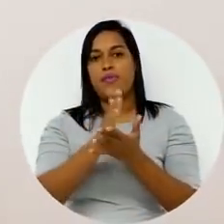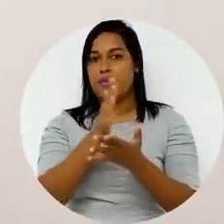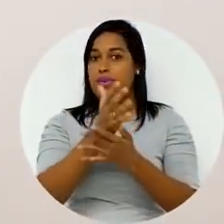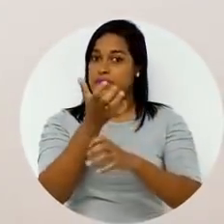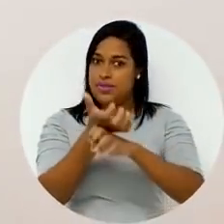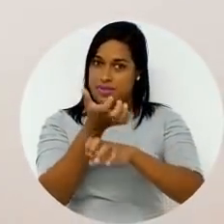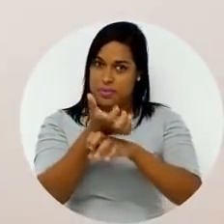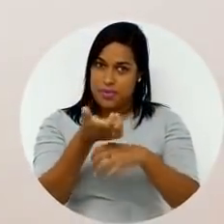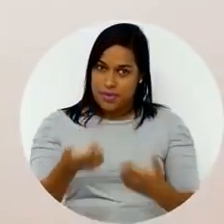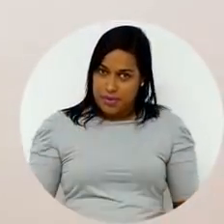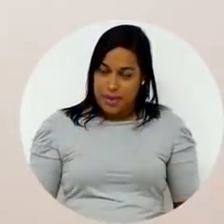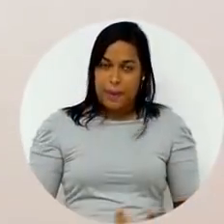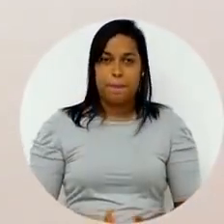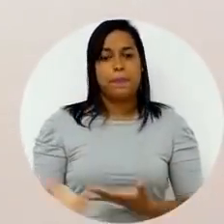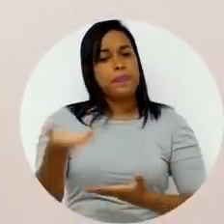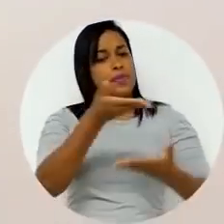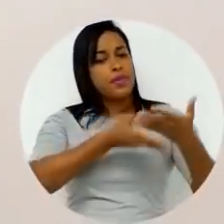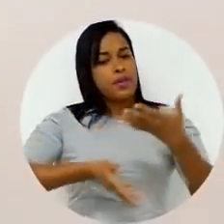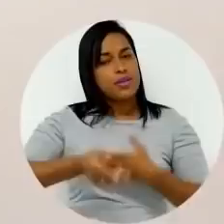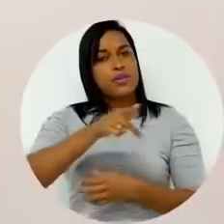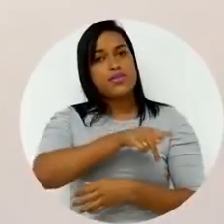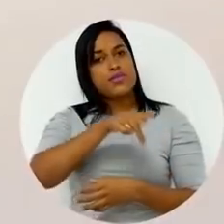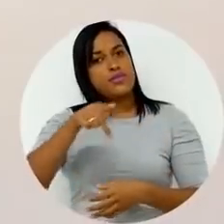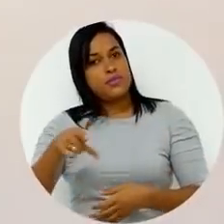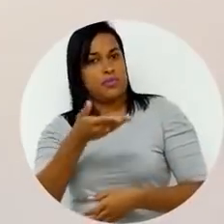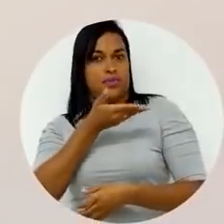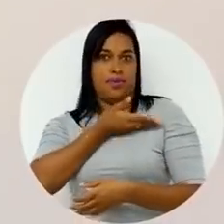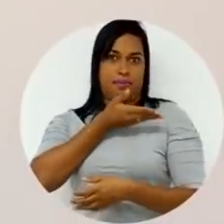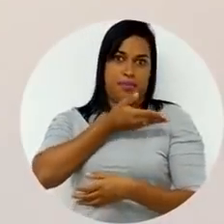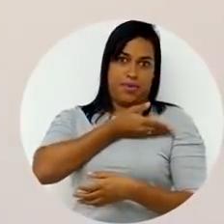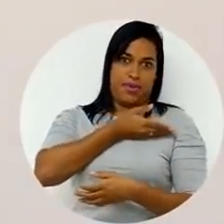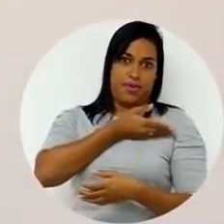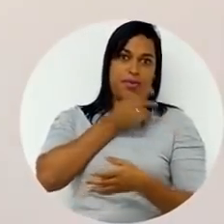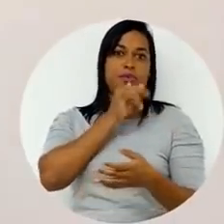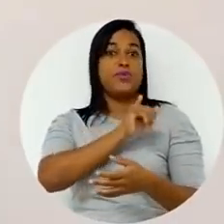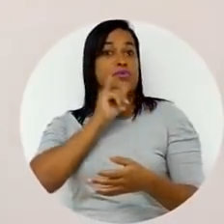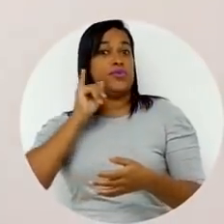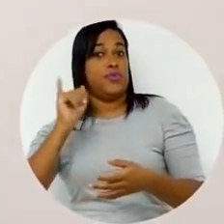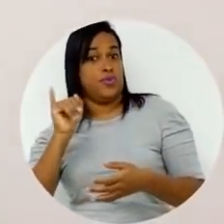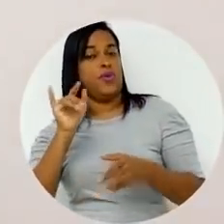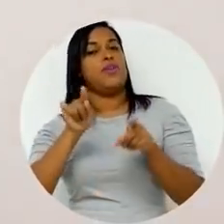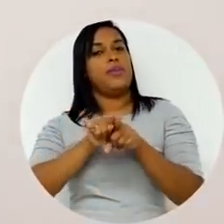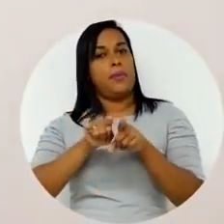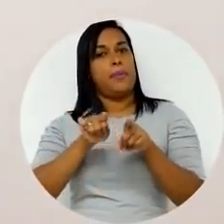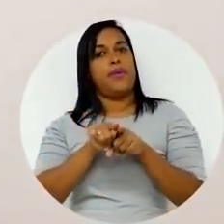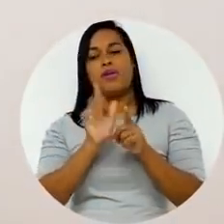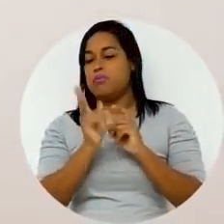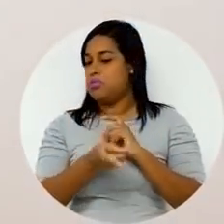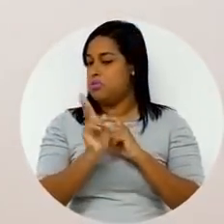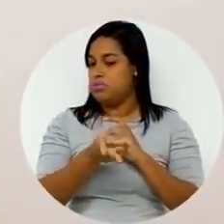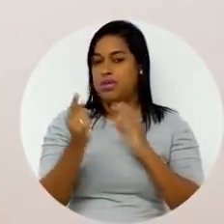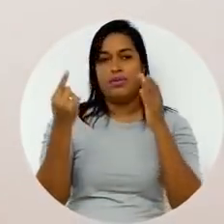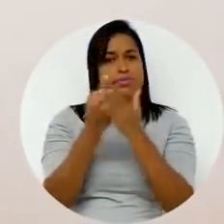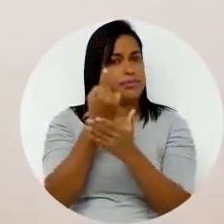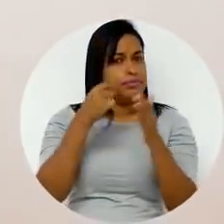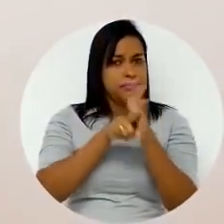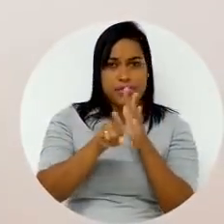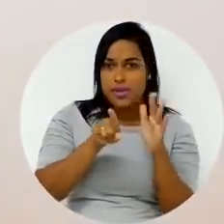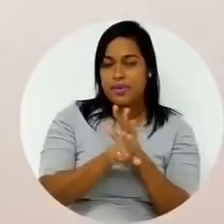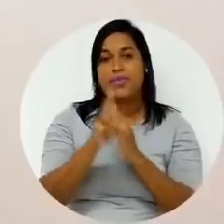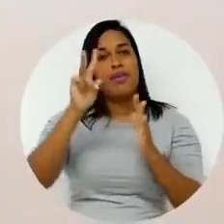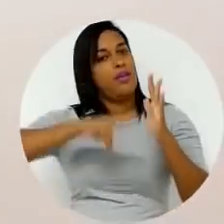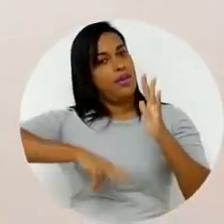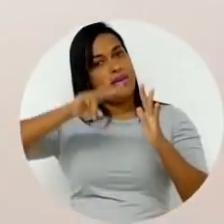caderno da disciplina, interaja com seus colegas, com nossos tutores, estamos à disposição,